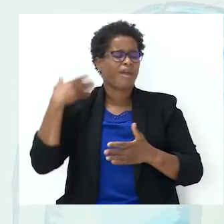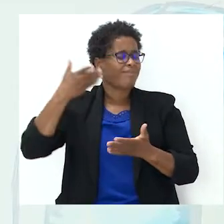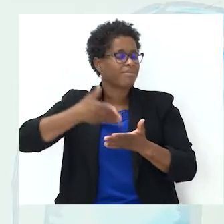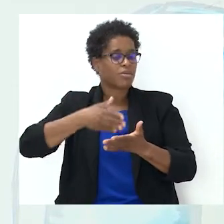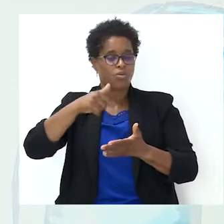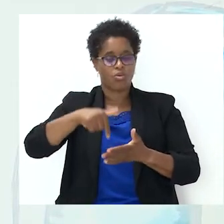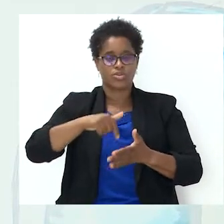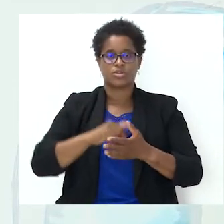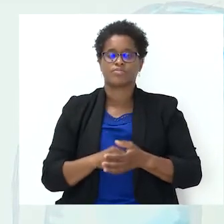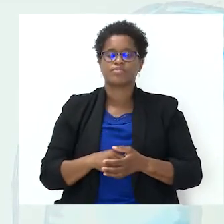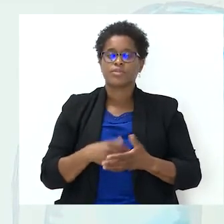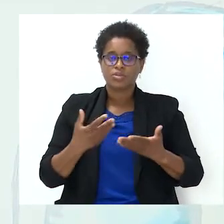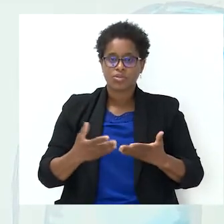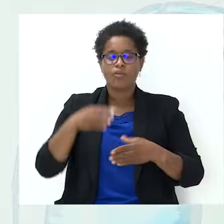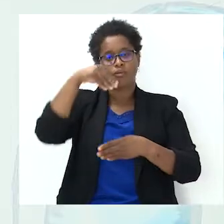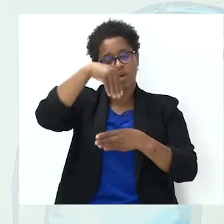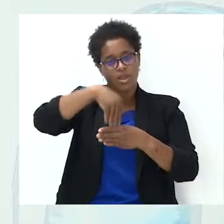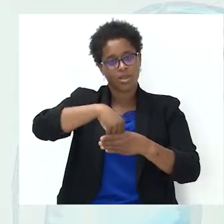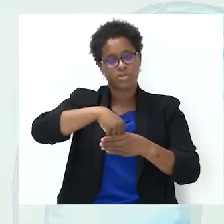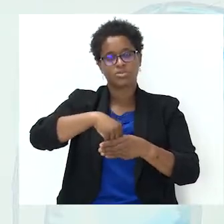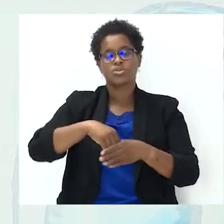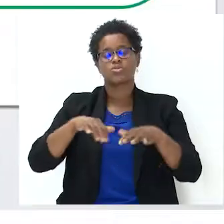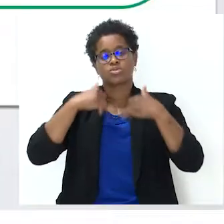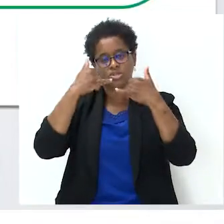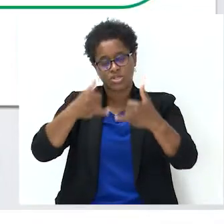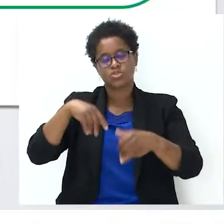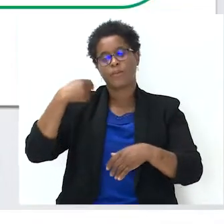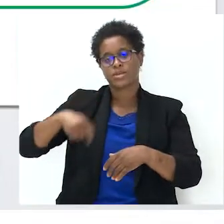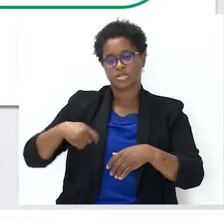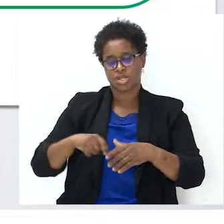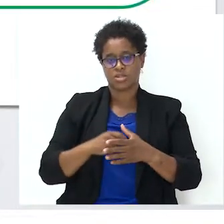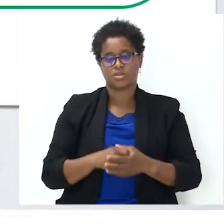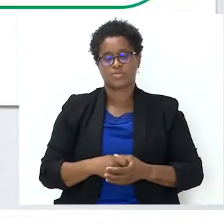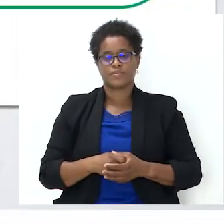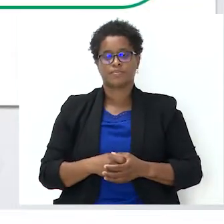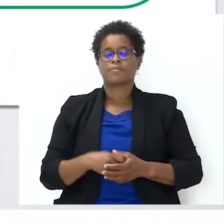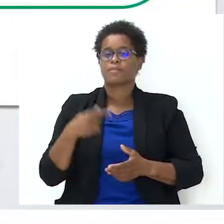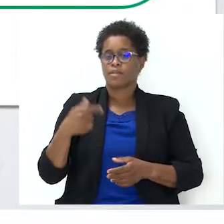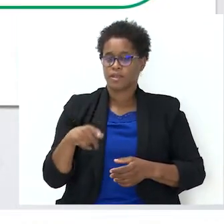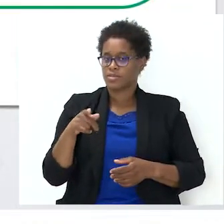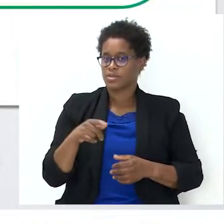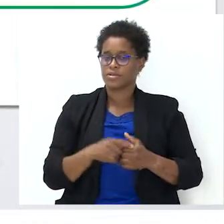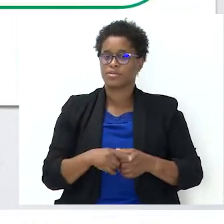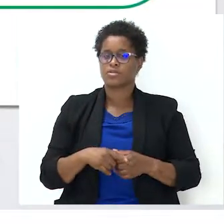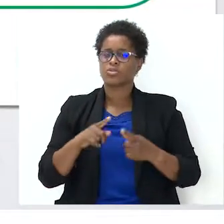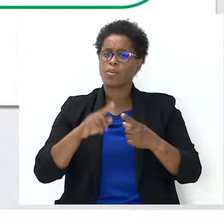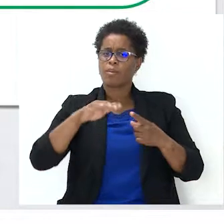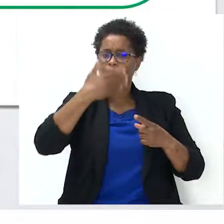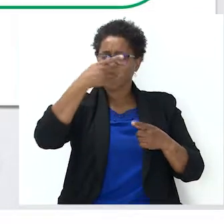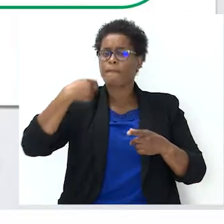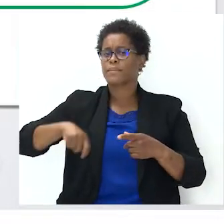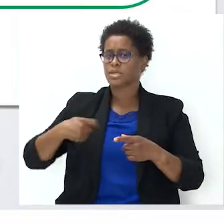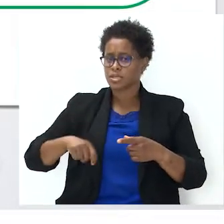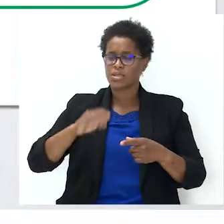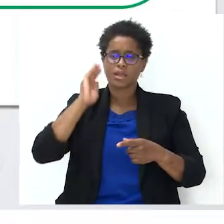hoje, foram eleitos os seguintes presidentes. Temos o nosso primeiro